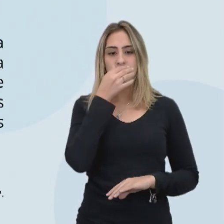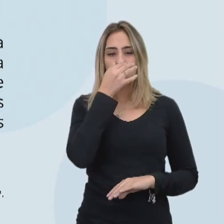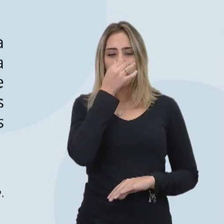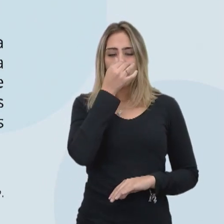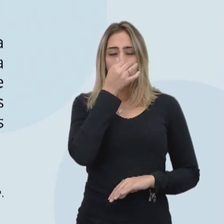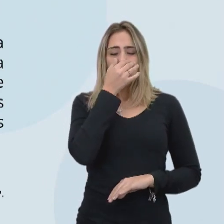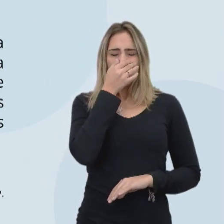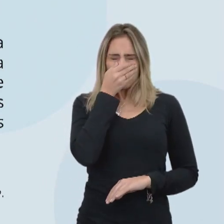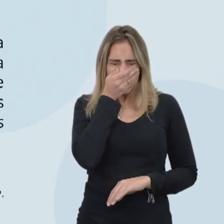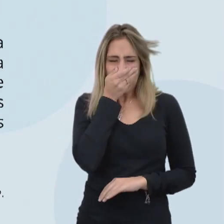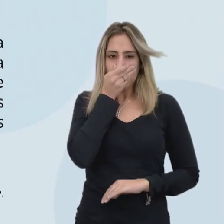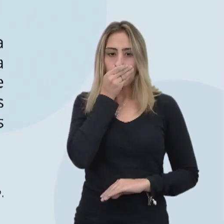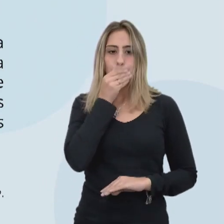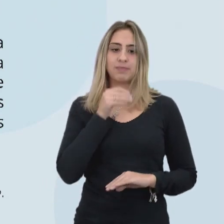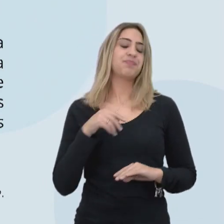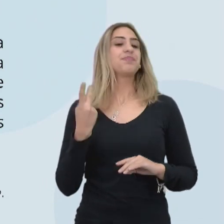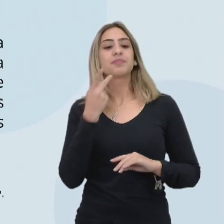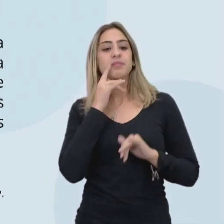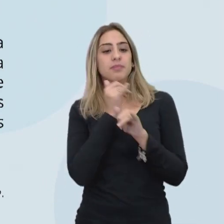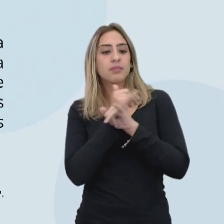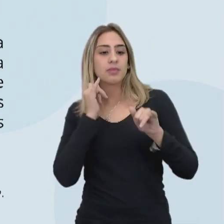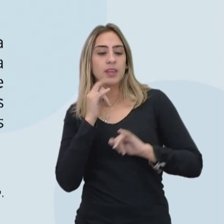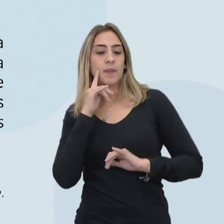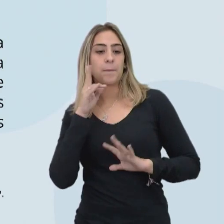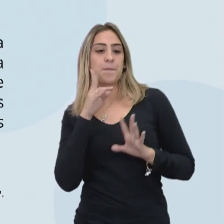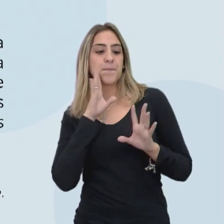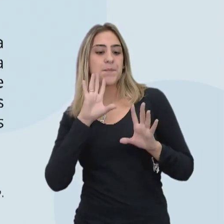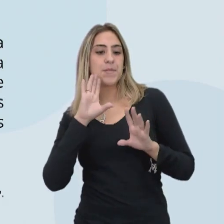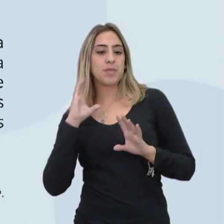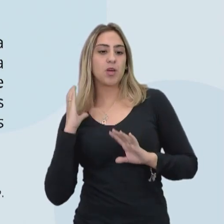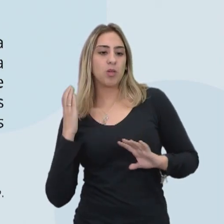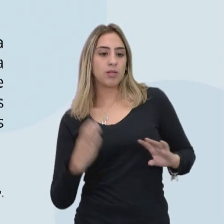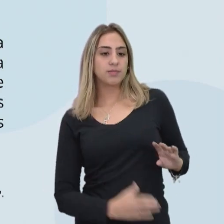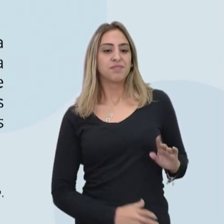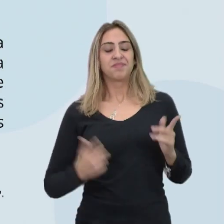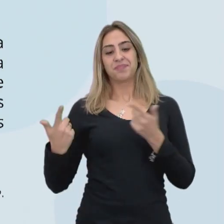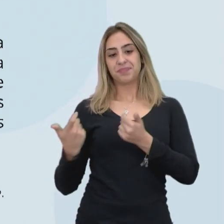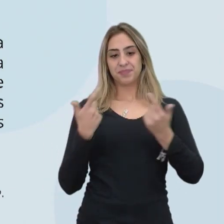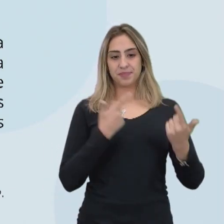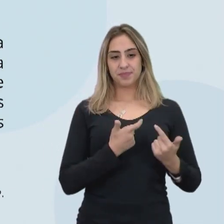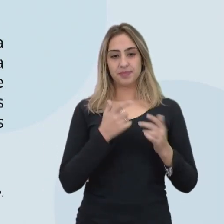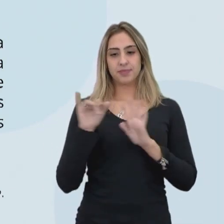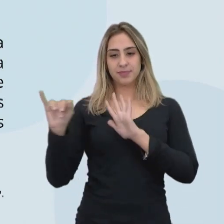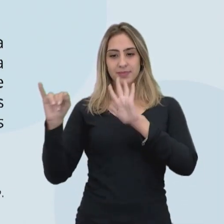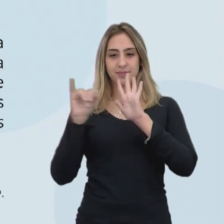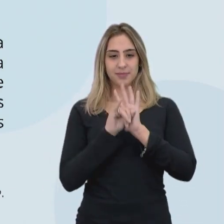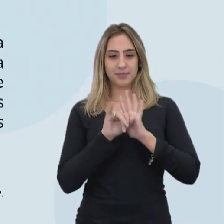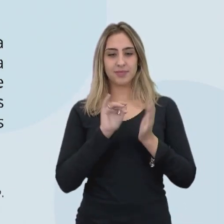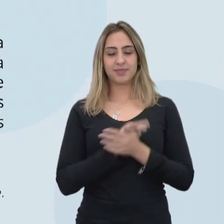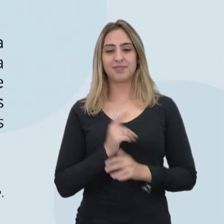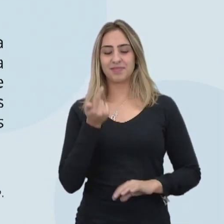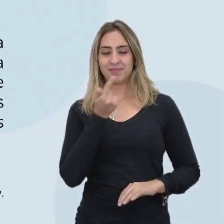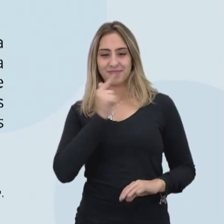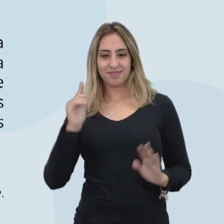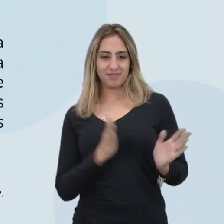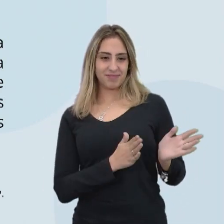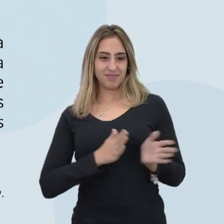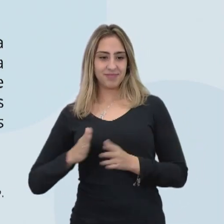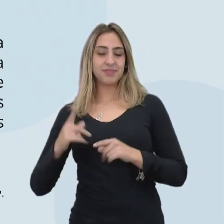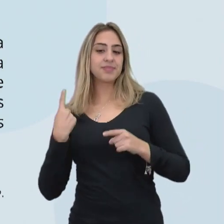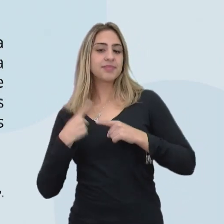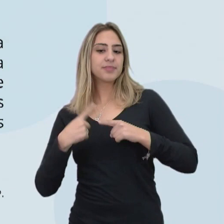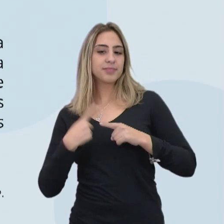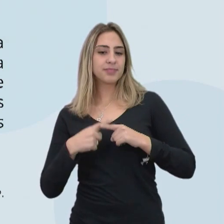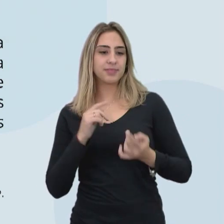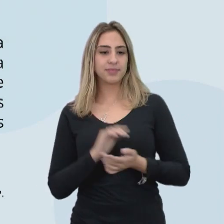esse choque acontecendo por colonização, guerra, imigrações ou outros processos. Por